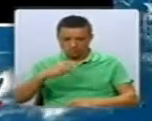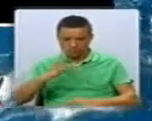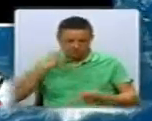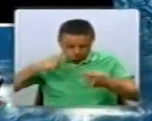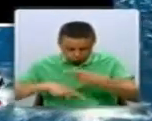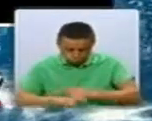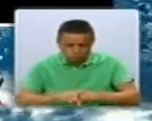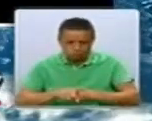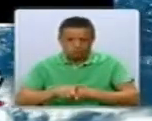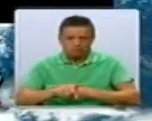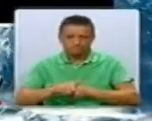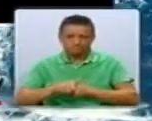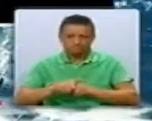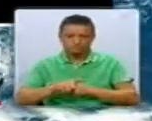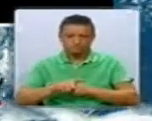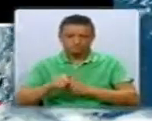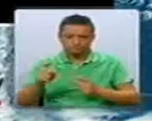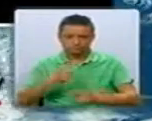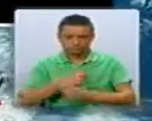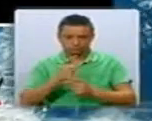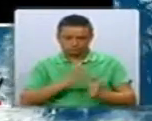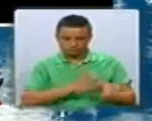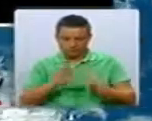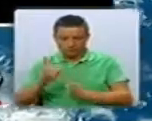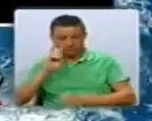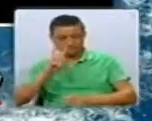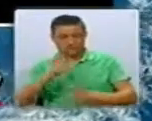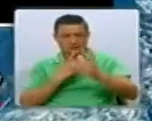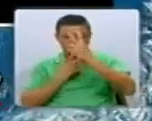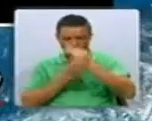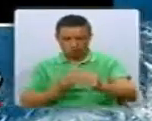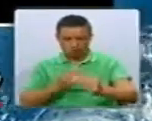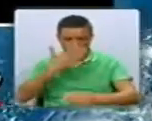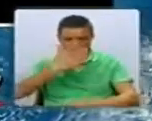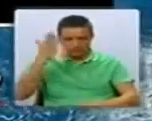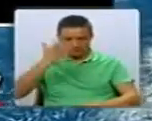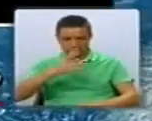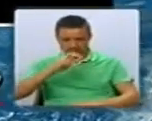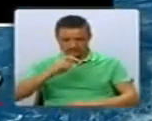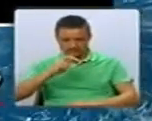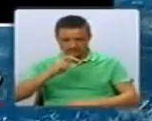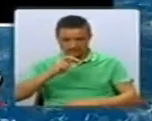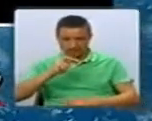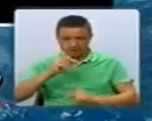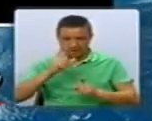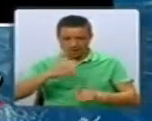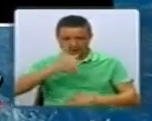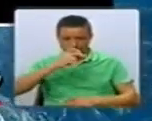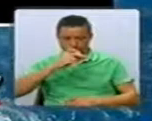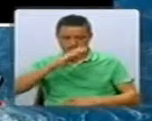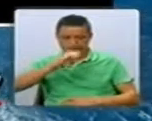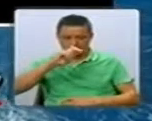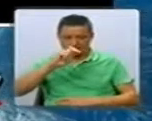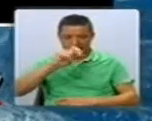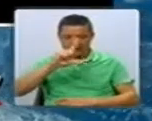no fundo, um outro tipo de enigma. É que no lado visível da Lua, 1/3 é coberto por basalto, mas no lado oculto nós não encontramos muito